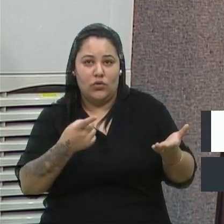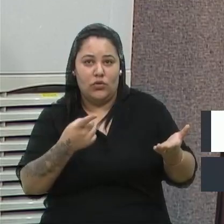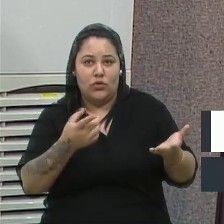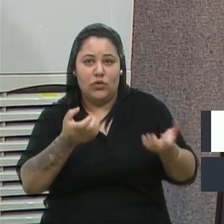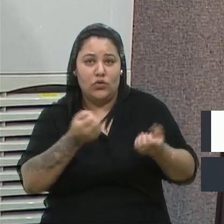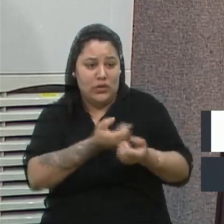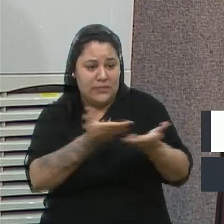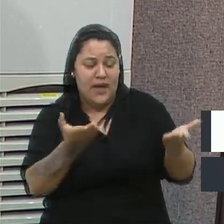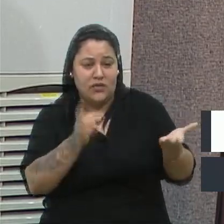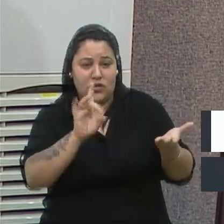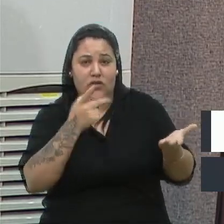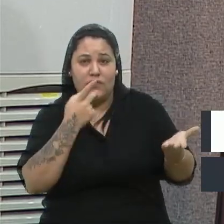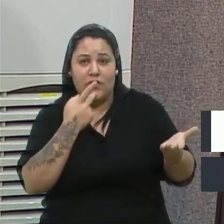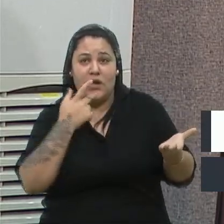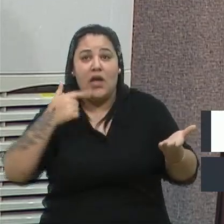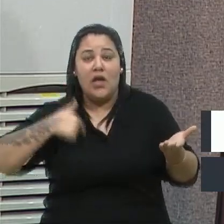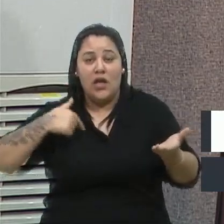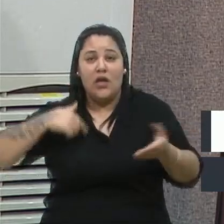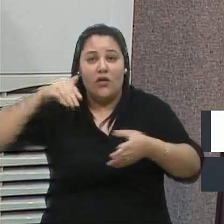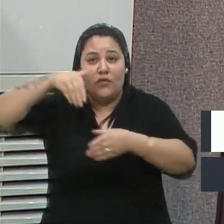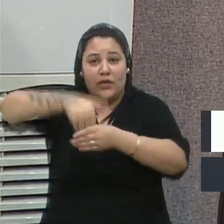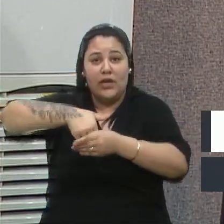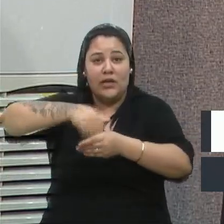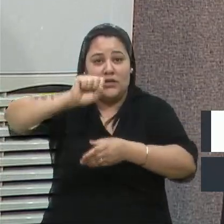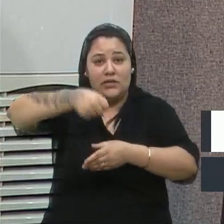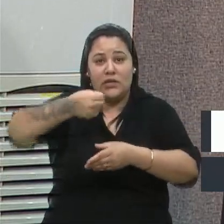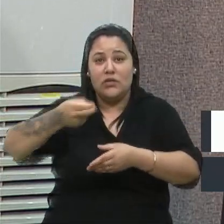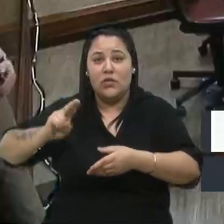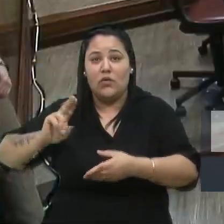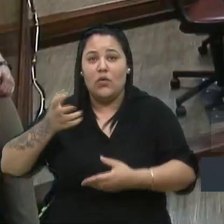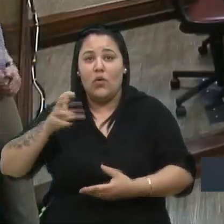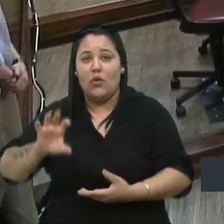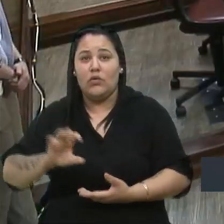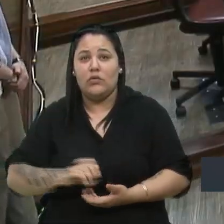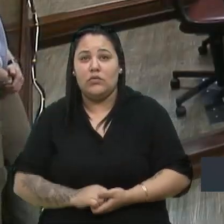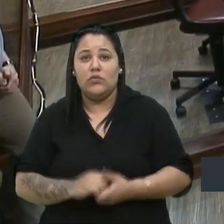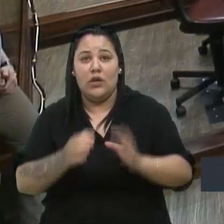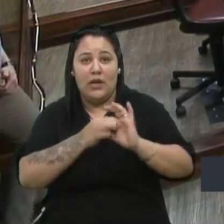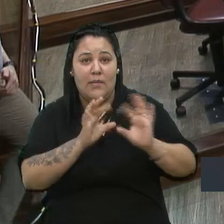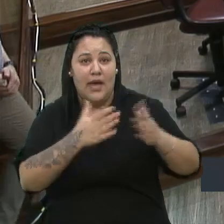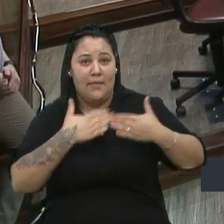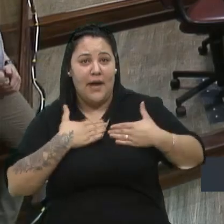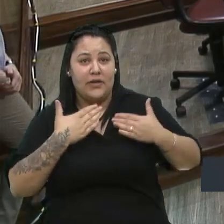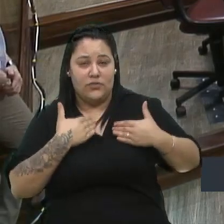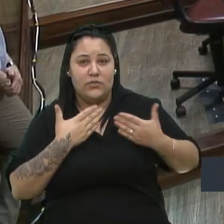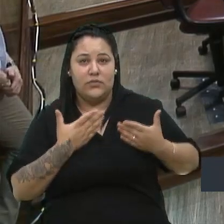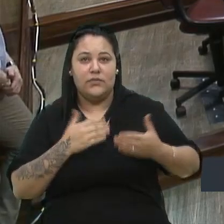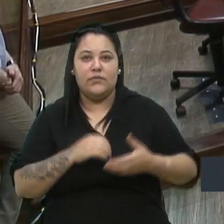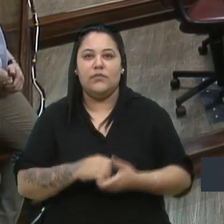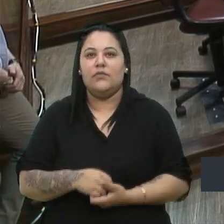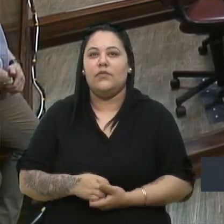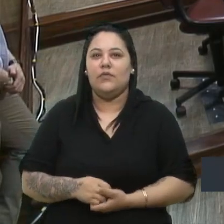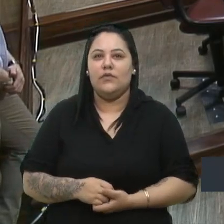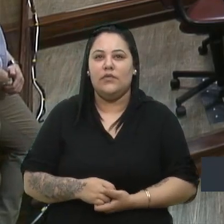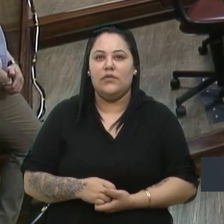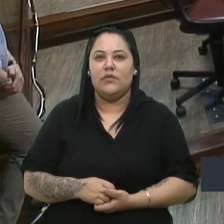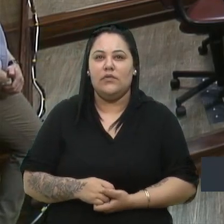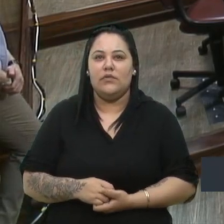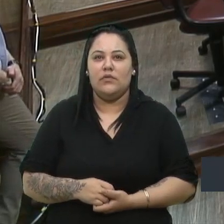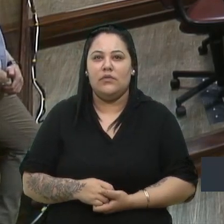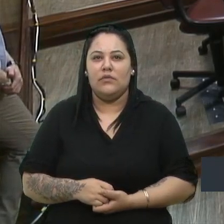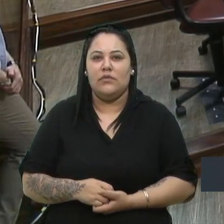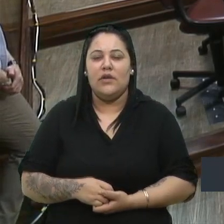só me dizer, sim, votaria a favor ou não contra. O senhor pede uma parte? Eu lhe dou a parte. Obrigado, vereador Scalco. Eu não votaria no senhor se o senhor